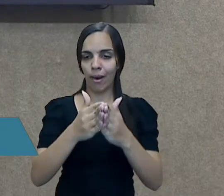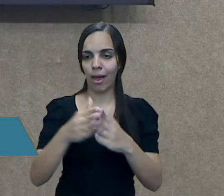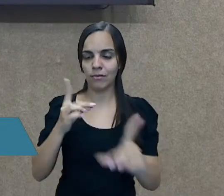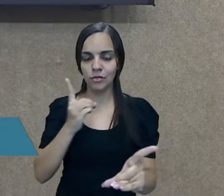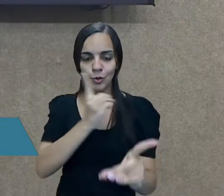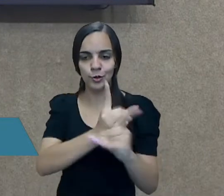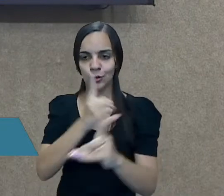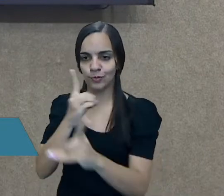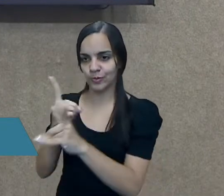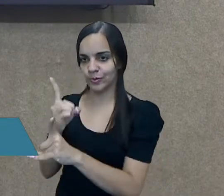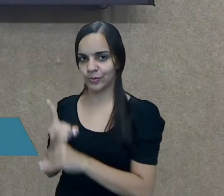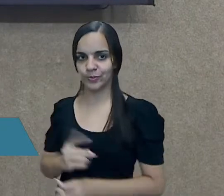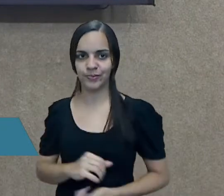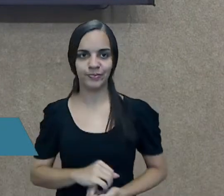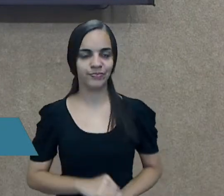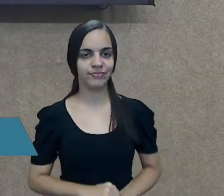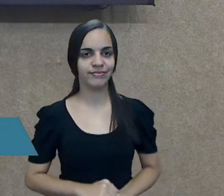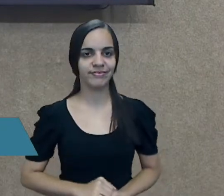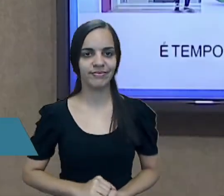descobertas.